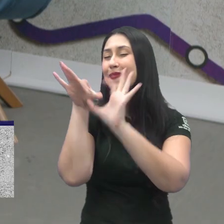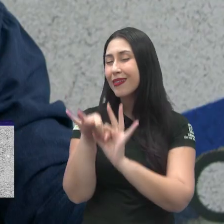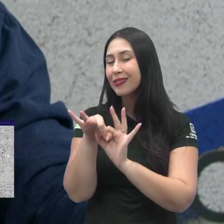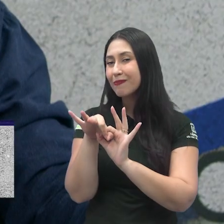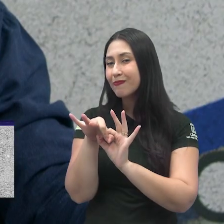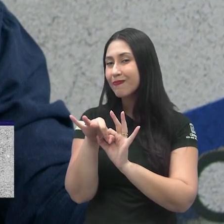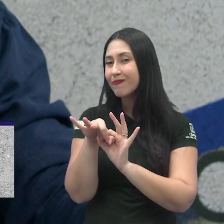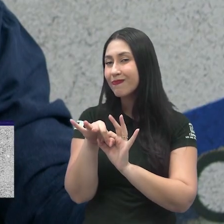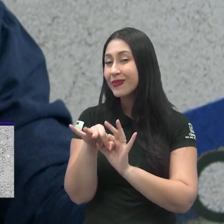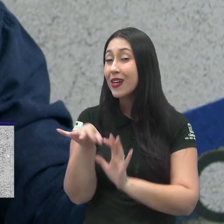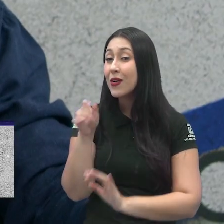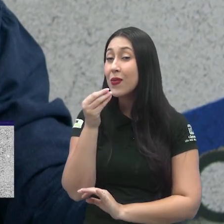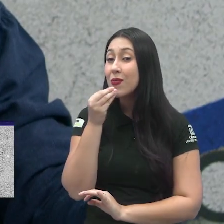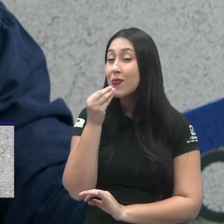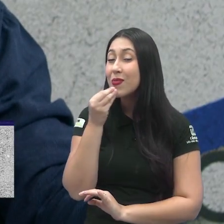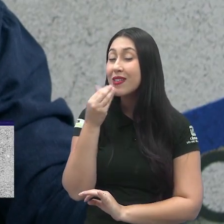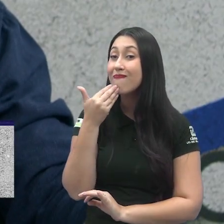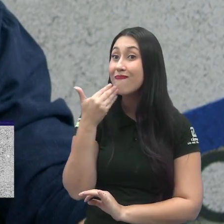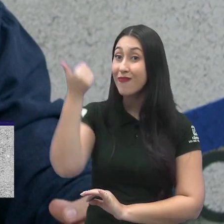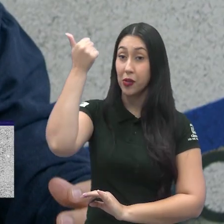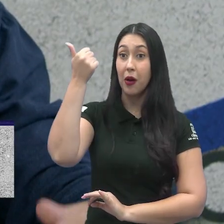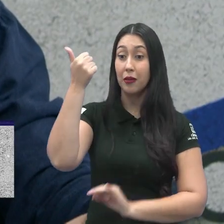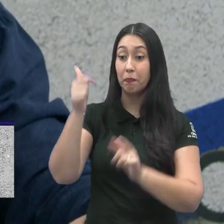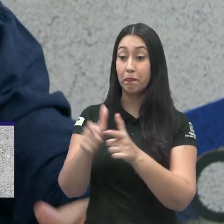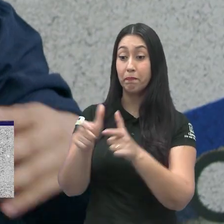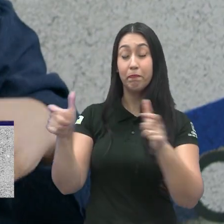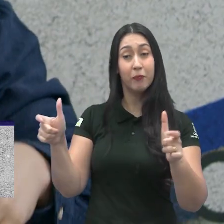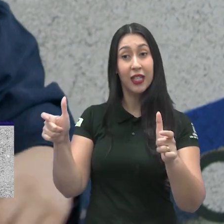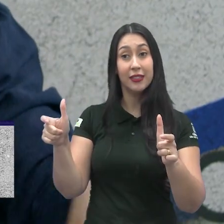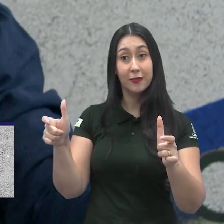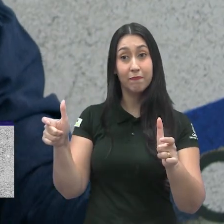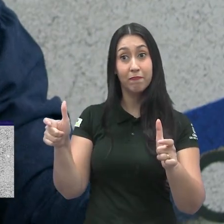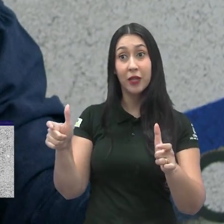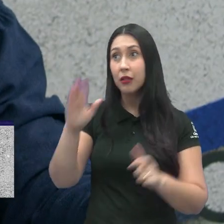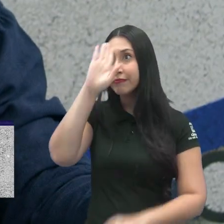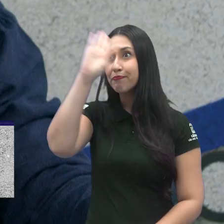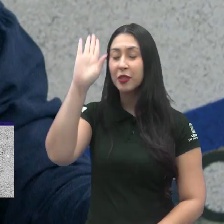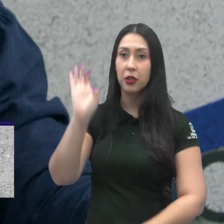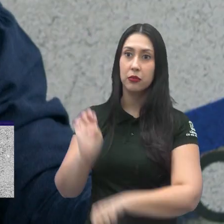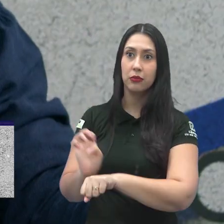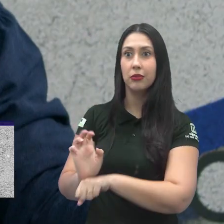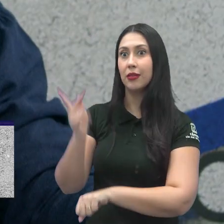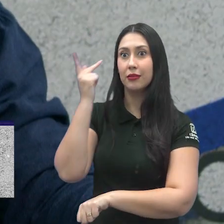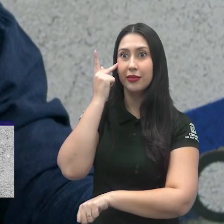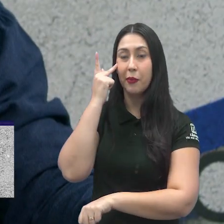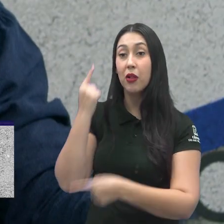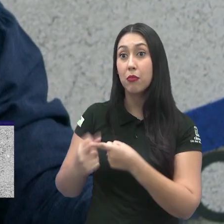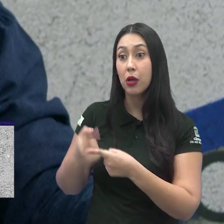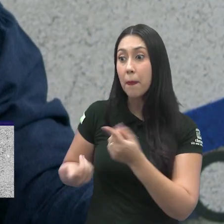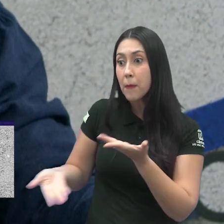as oportunidades crescem, se democratizam mais, principalmente para o interior do estado de São Paulo, que é uma das regiões